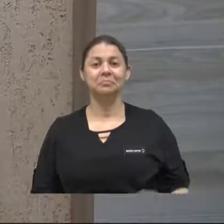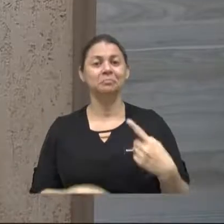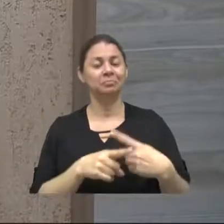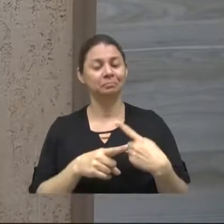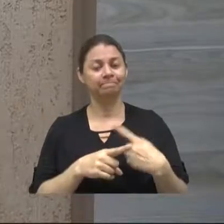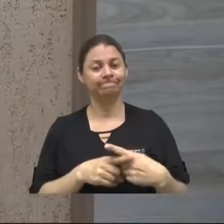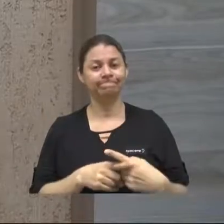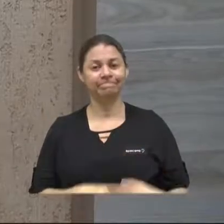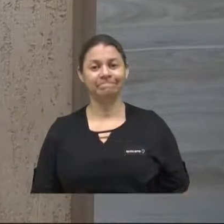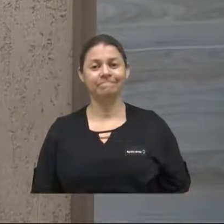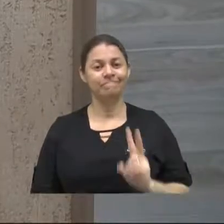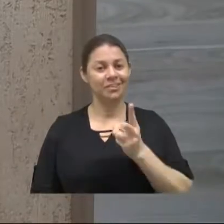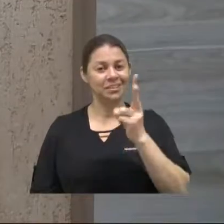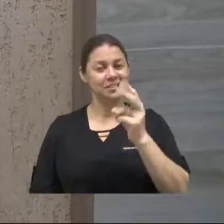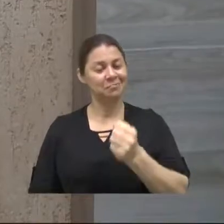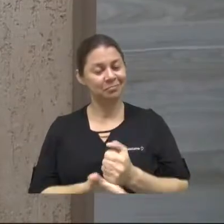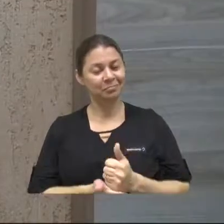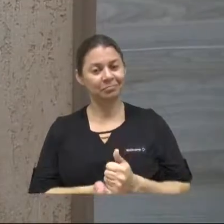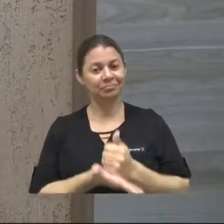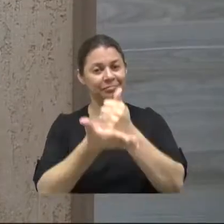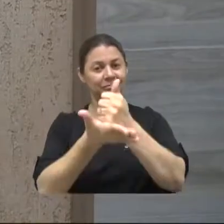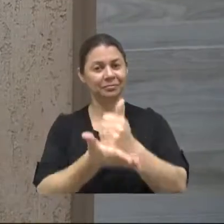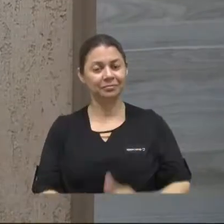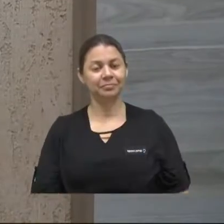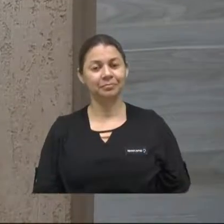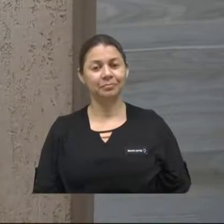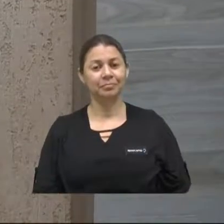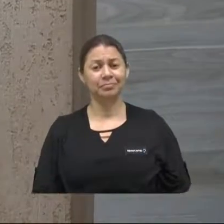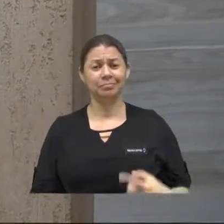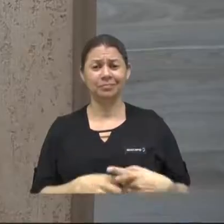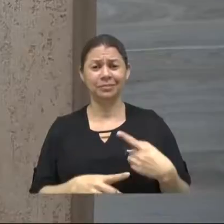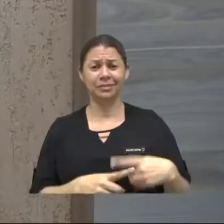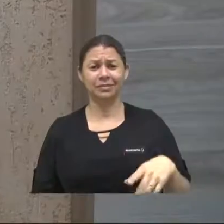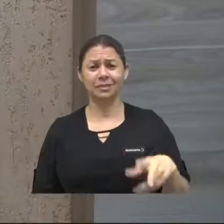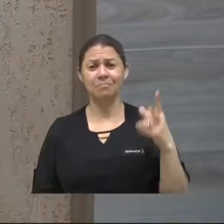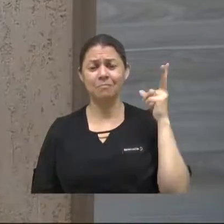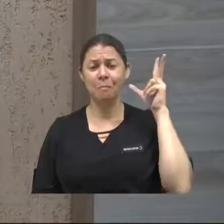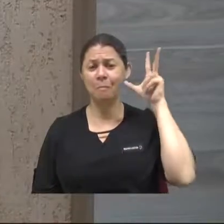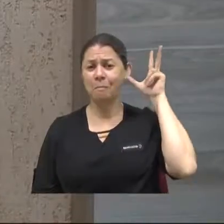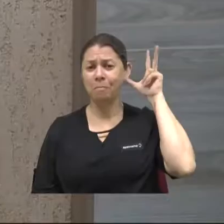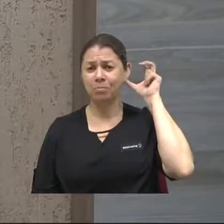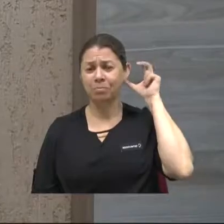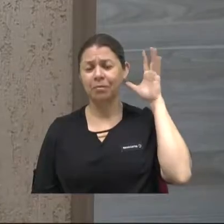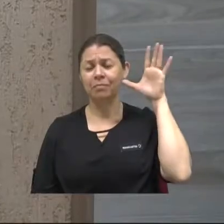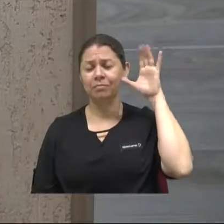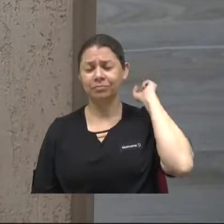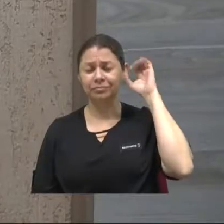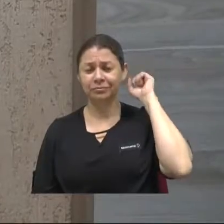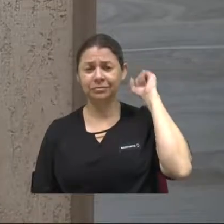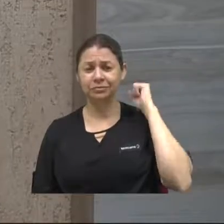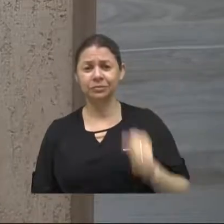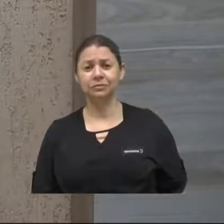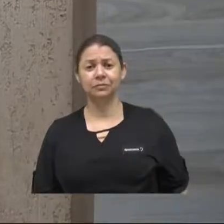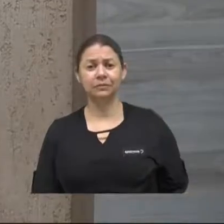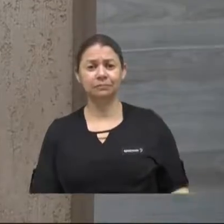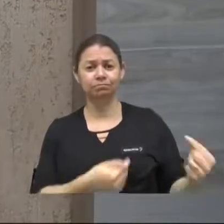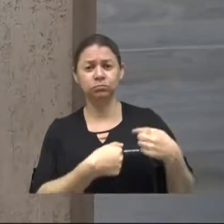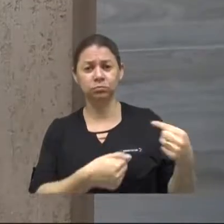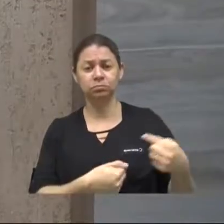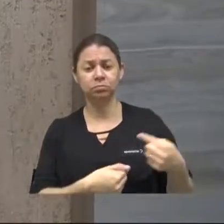lamentações, de coisas que a gente ouvia contra a gente, contra até a família da gente. Mas